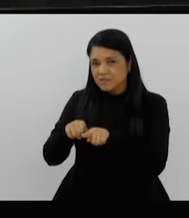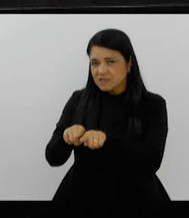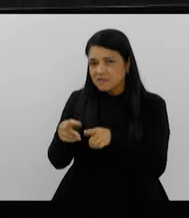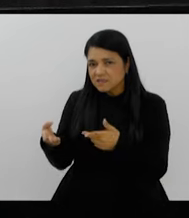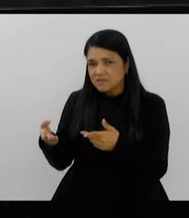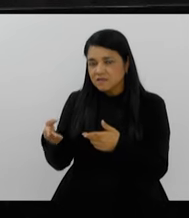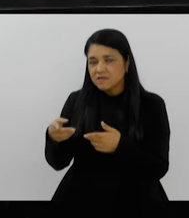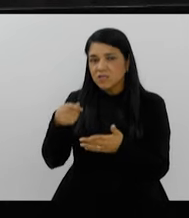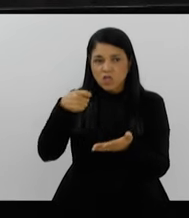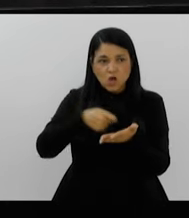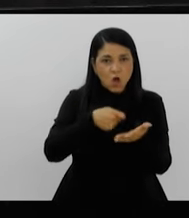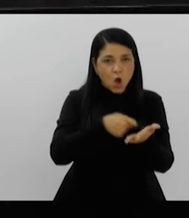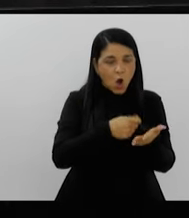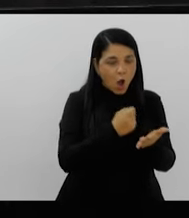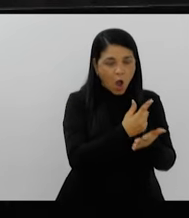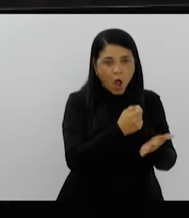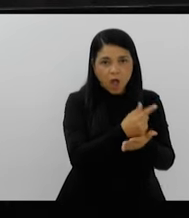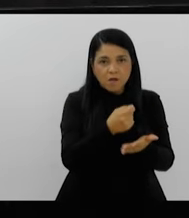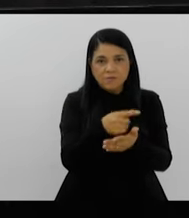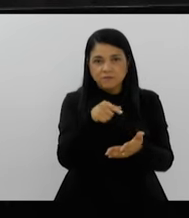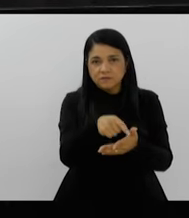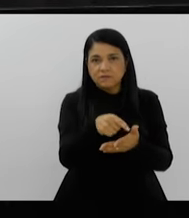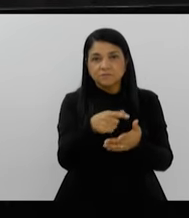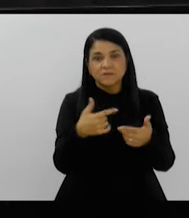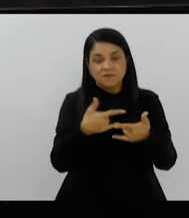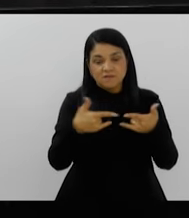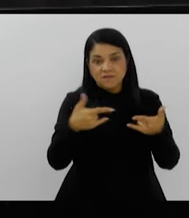daqueles que vão, não é, ingressar nela